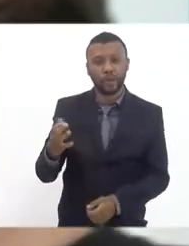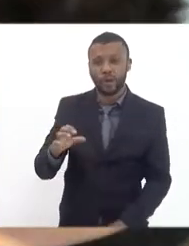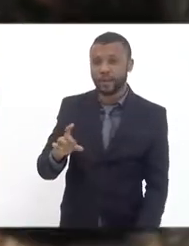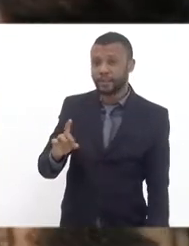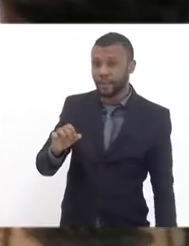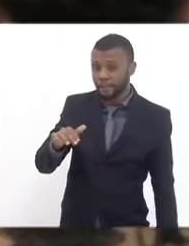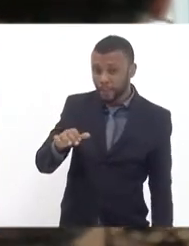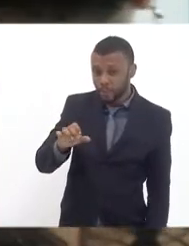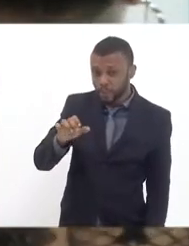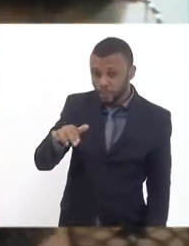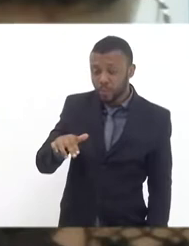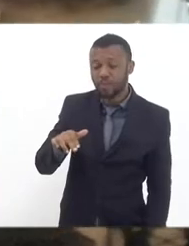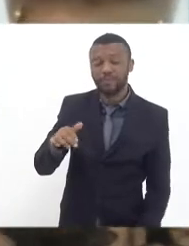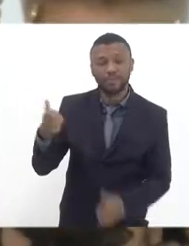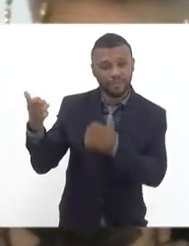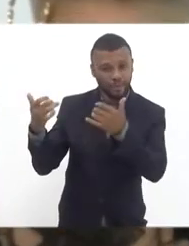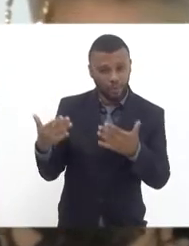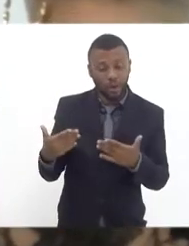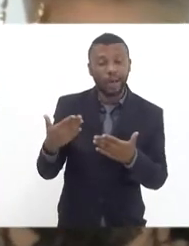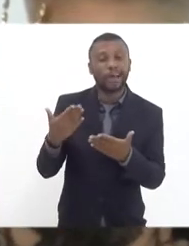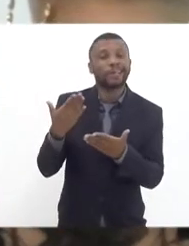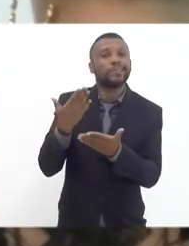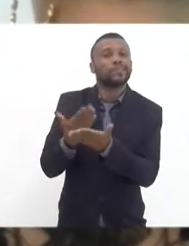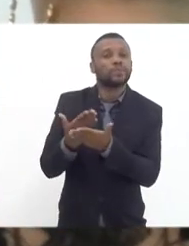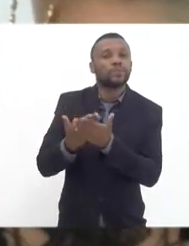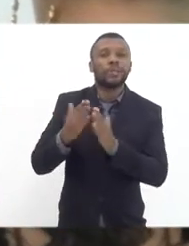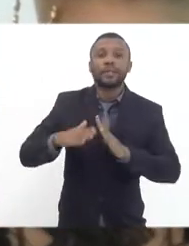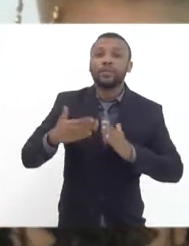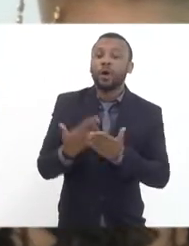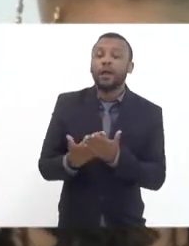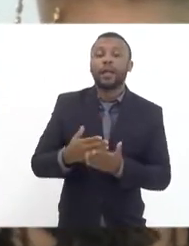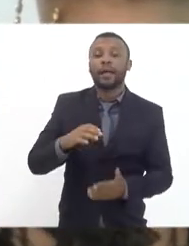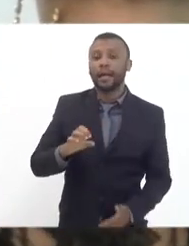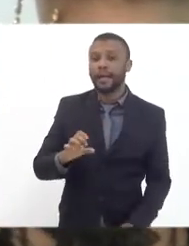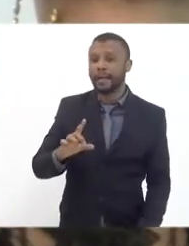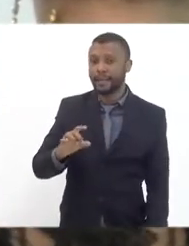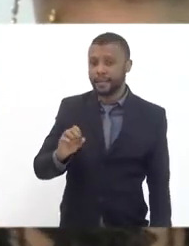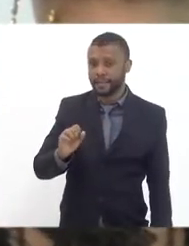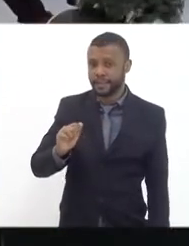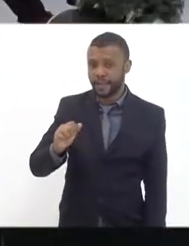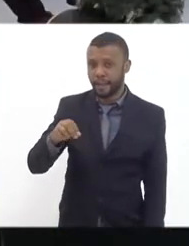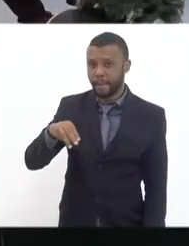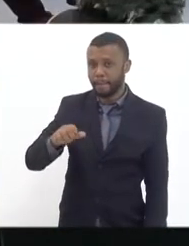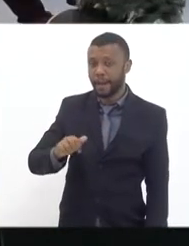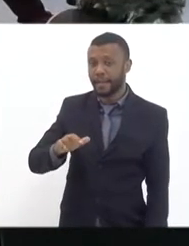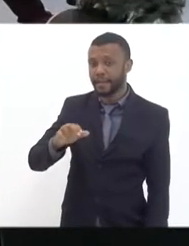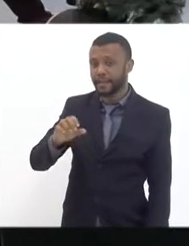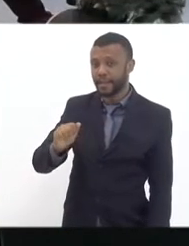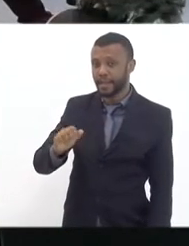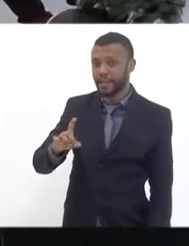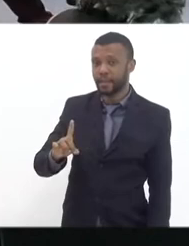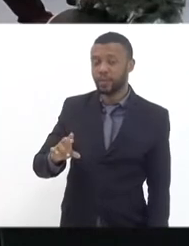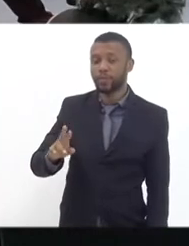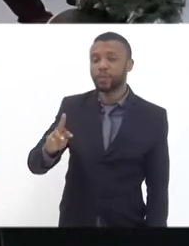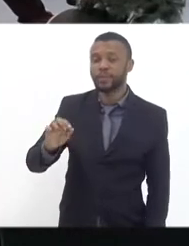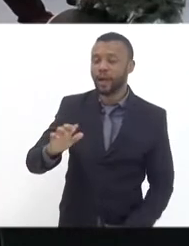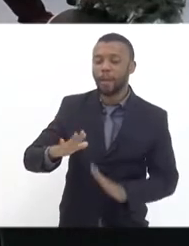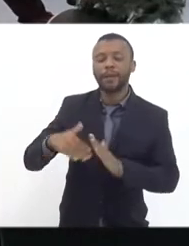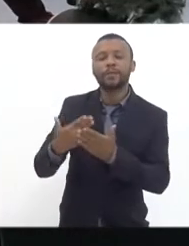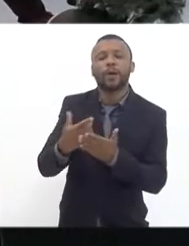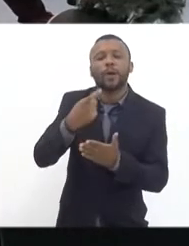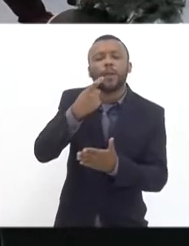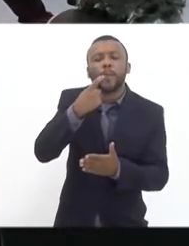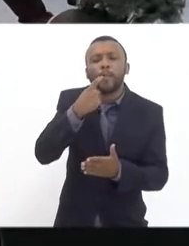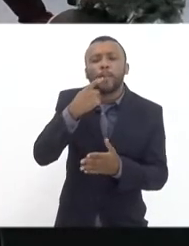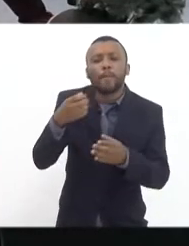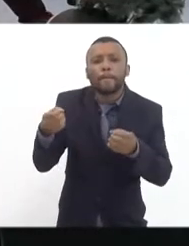Elisa Maria Dutra, já para conectar um pouco também com outros aparelhos. Essa escola ela é muito perto da Fazenda Columbandê, né, e